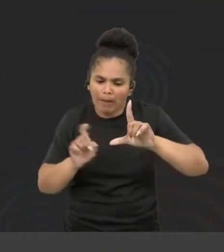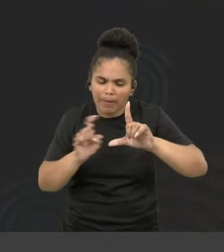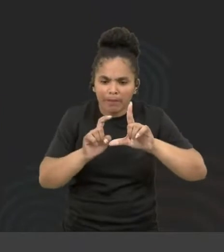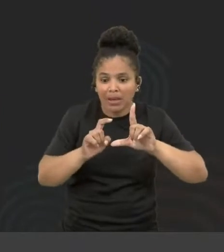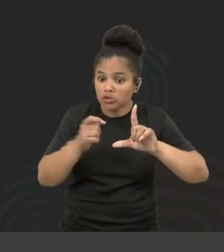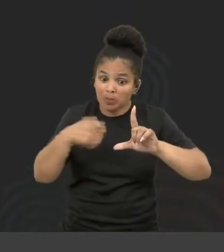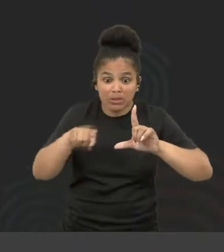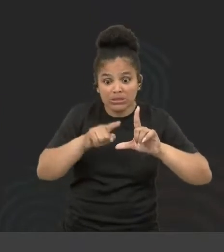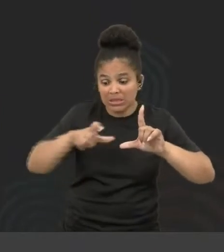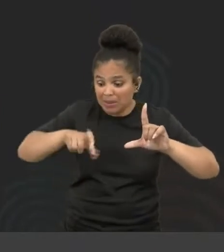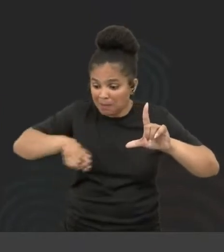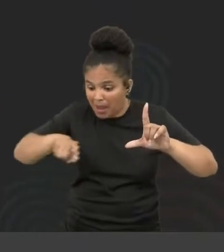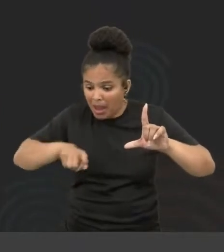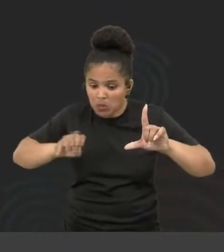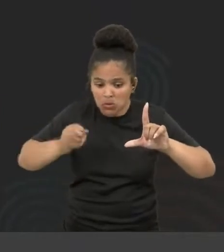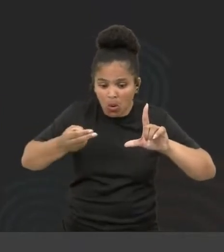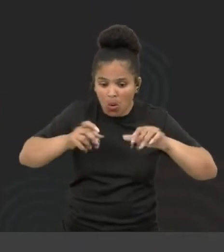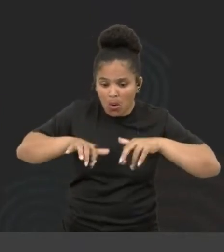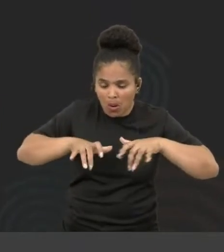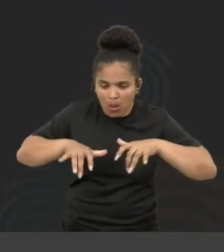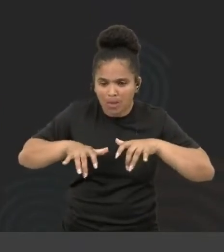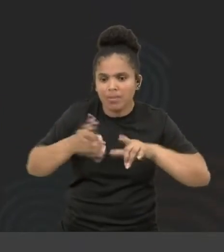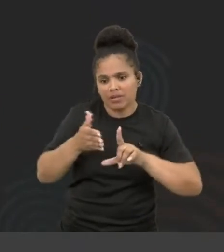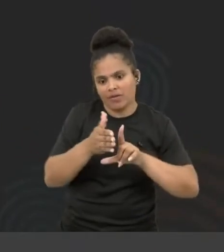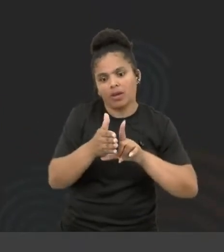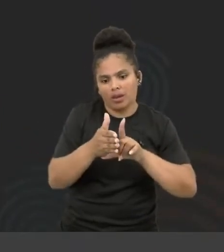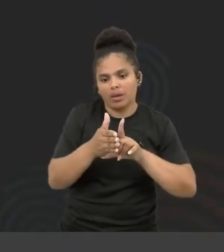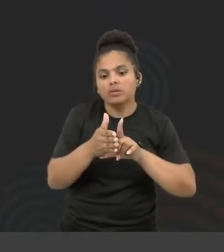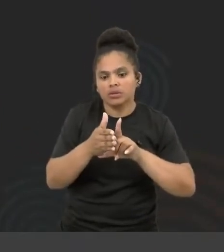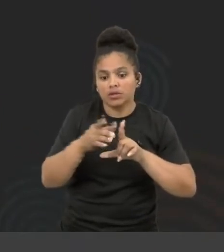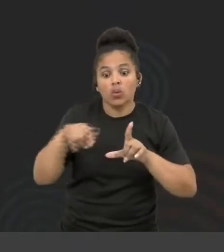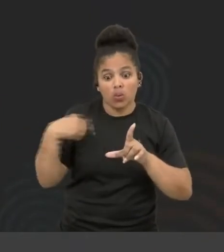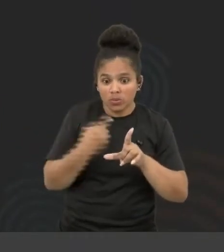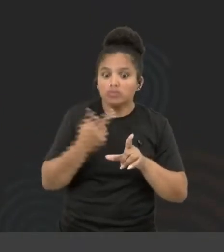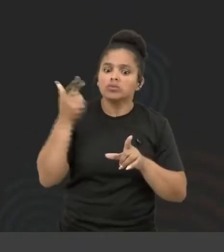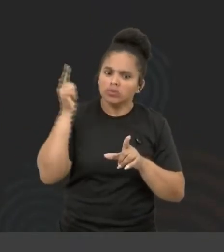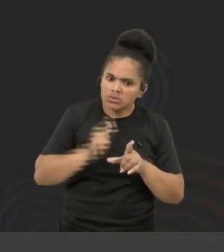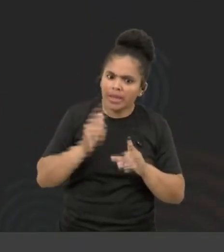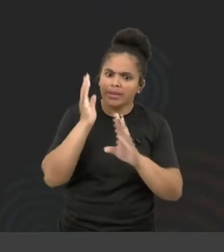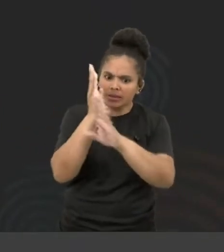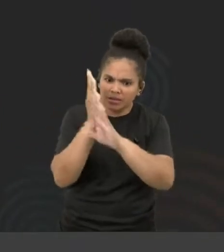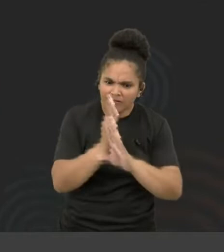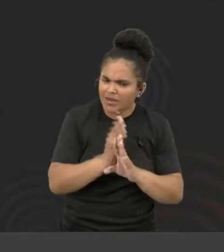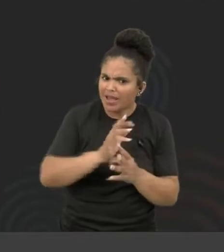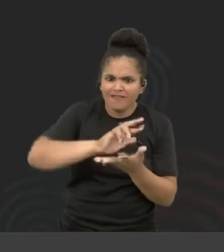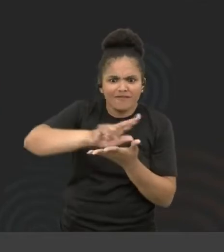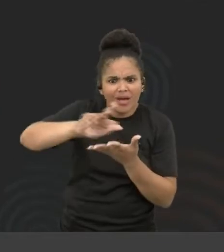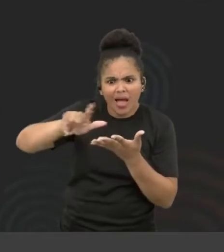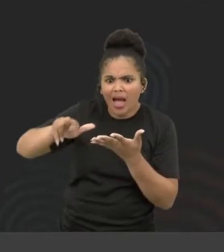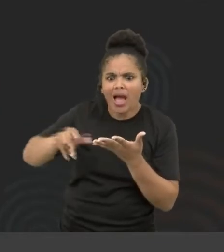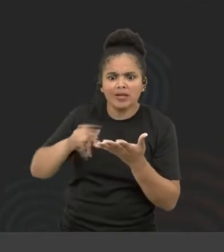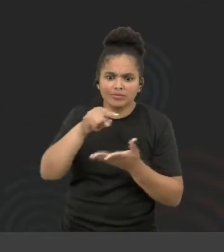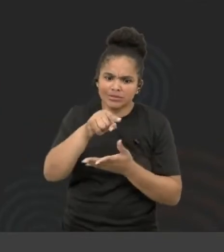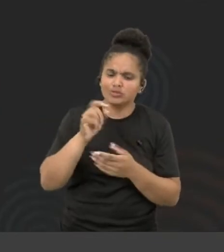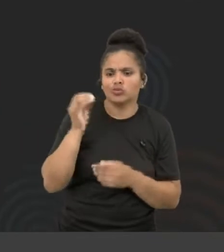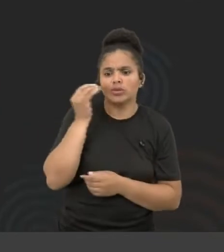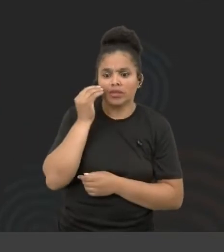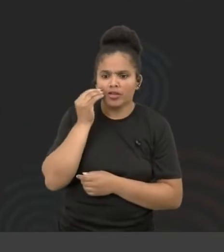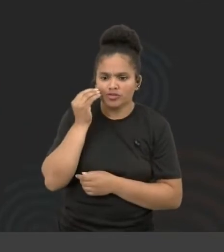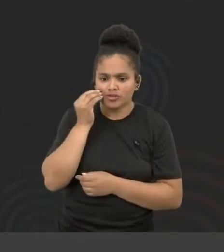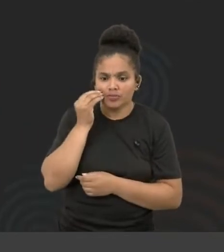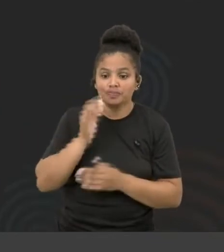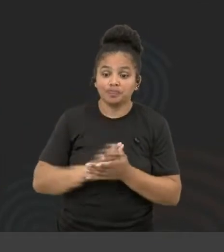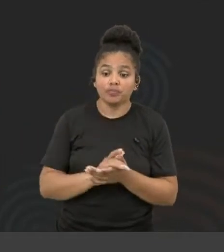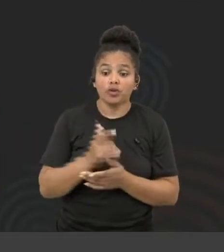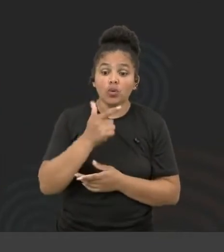mouse ou alguma coisa específica para poder navegar, a gente já consegue identificar muita coisa com esse tipo de teste. Outro